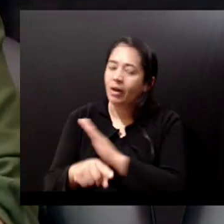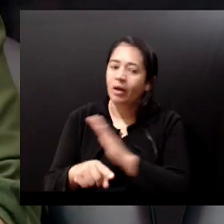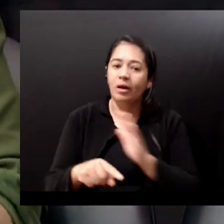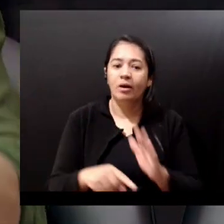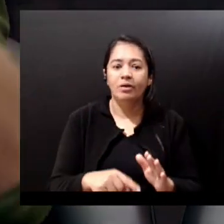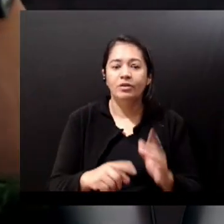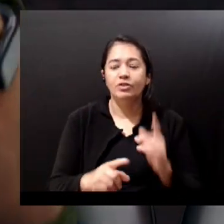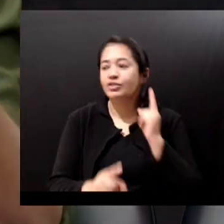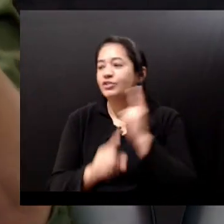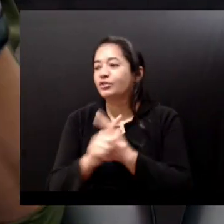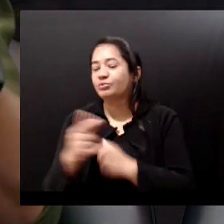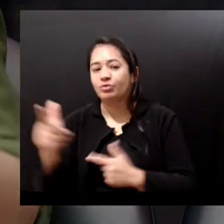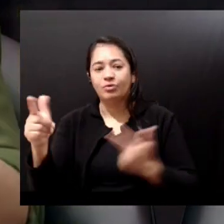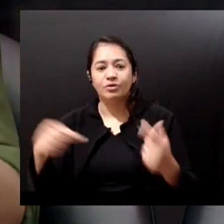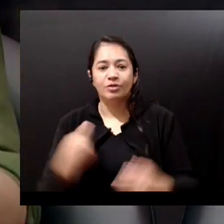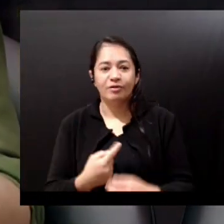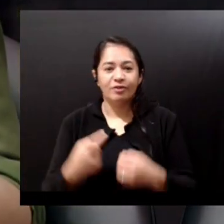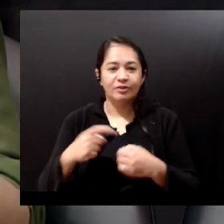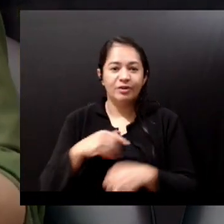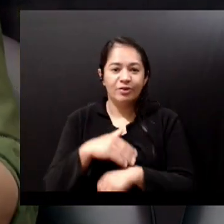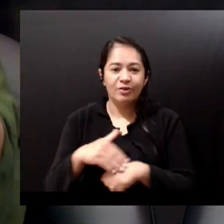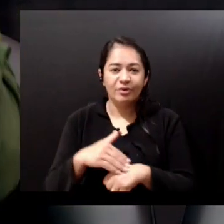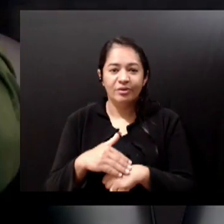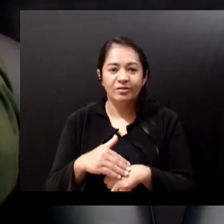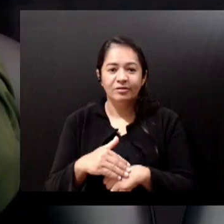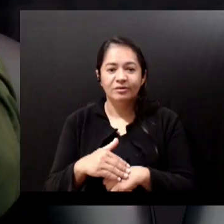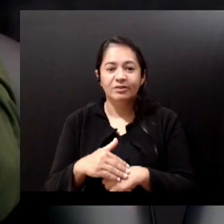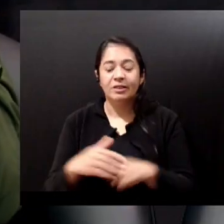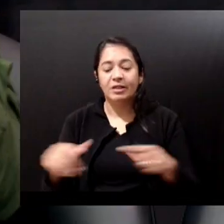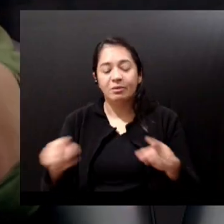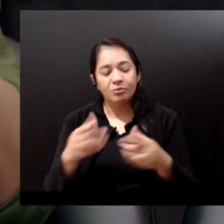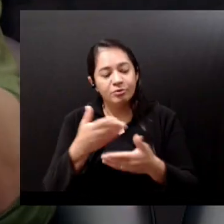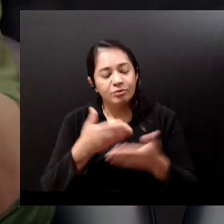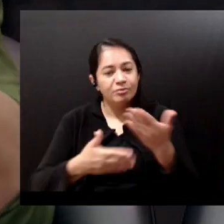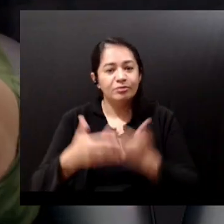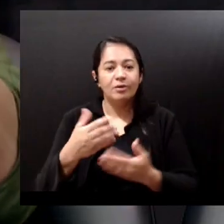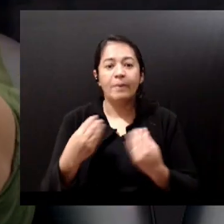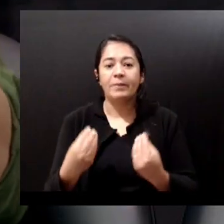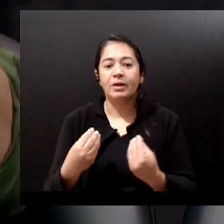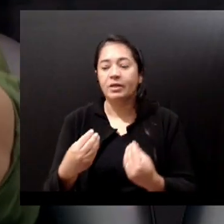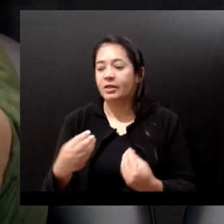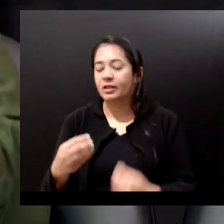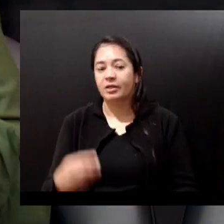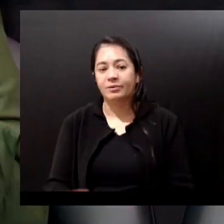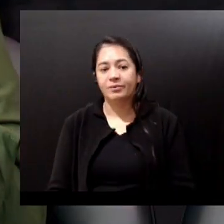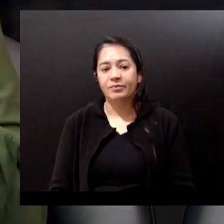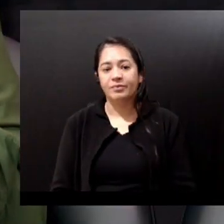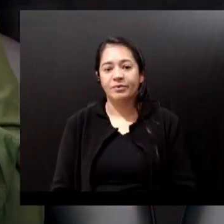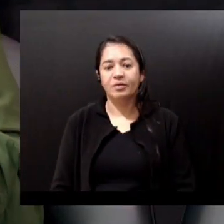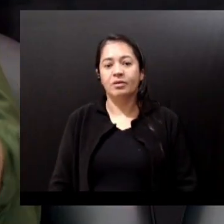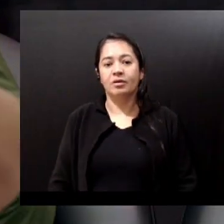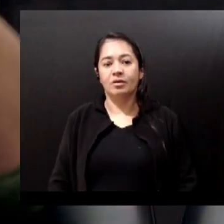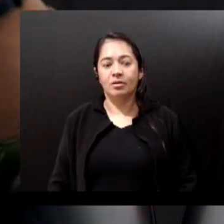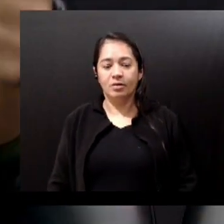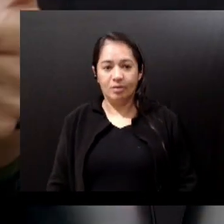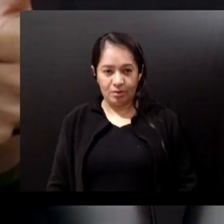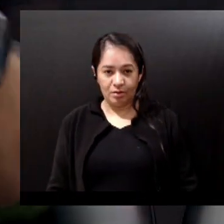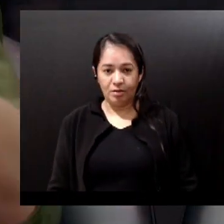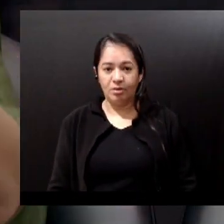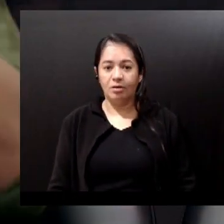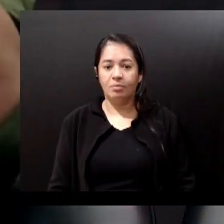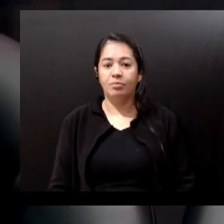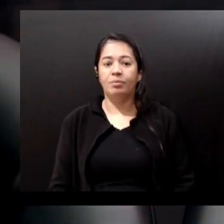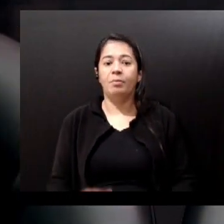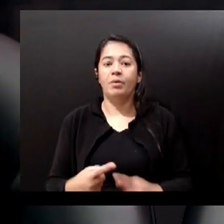a conversar. E a música ia balizando esse negócio para que o outro percebesse, o profissional, de que a música não necessariamente é algo só individualista, ela pode